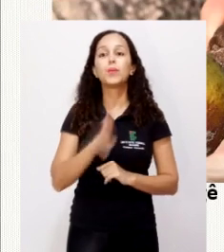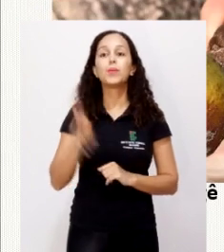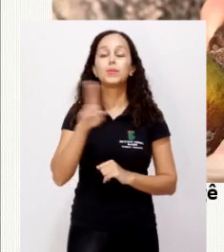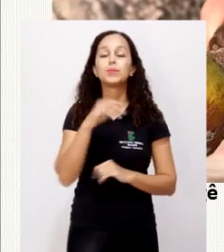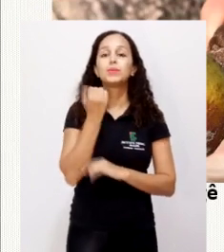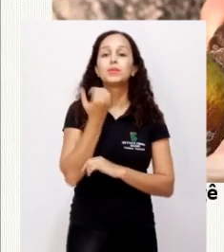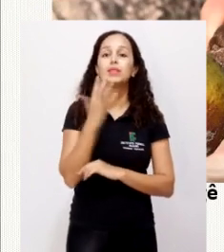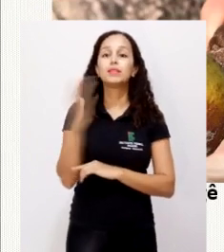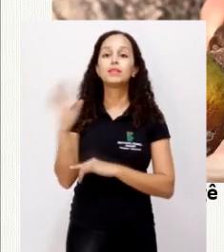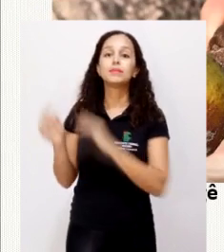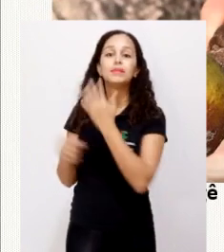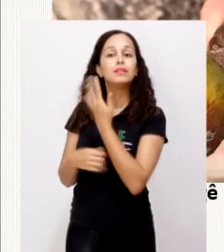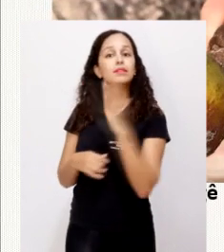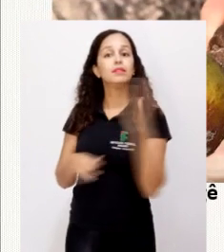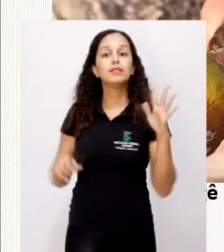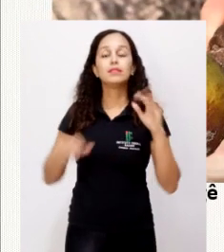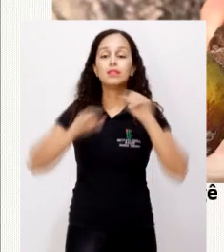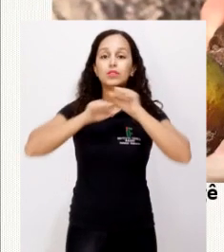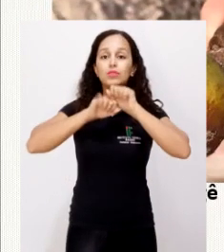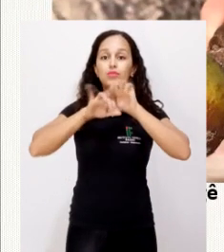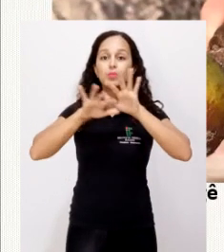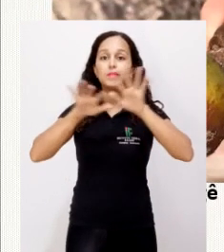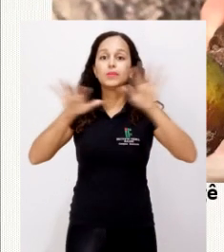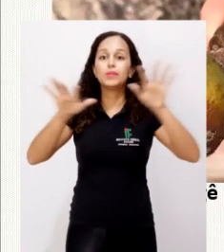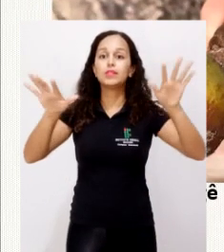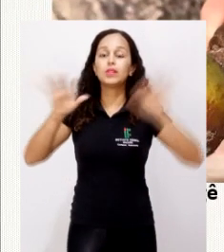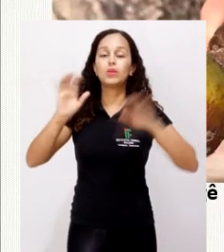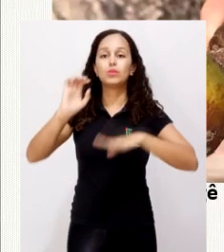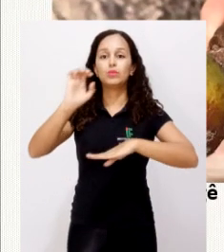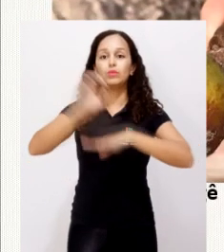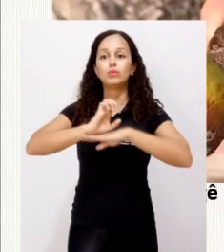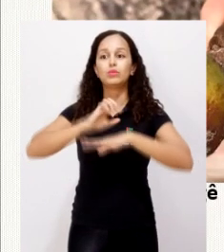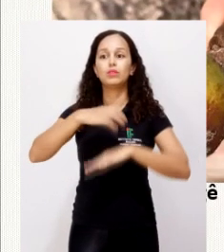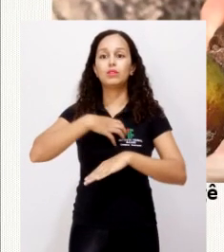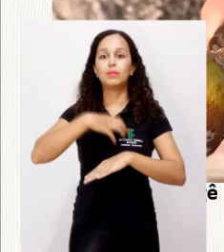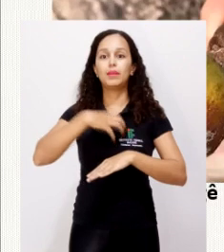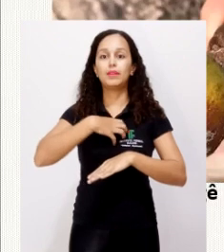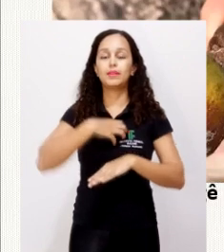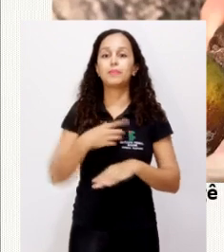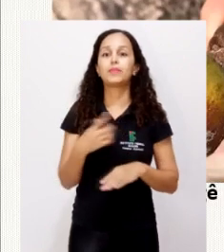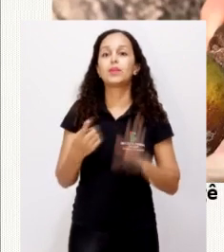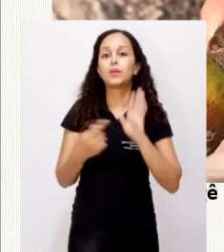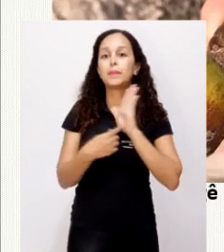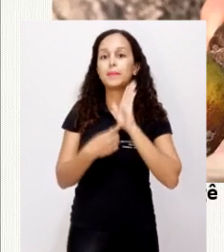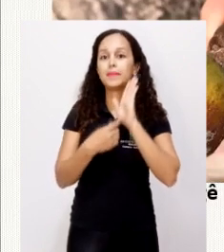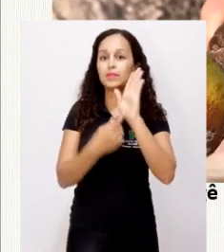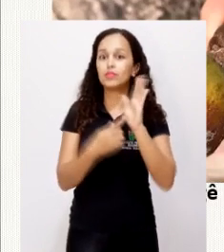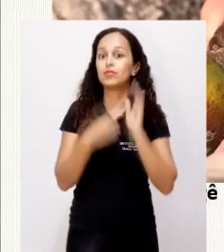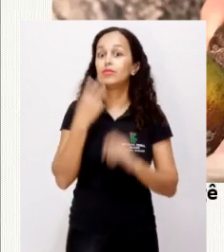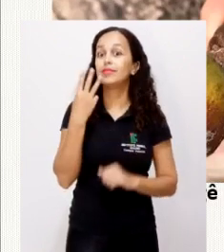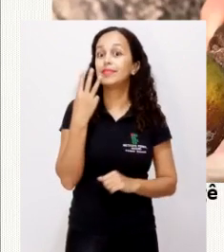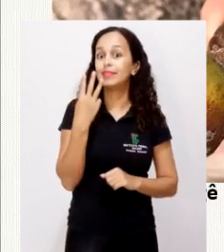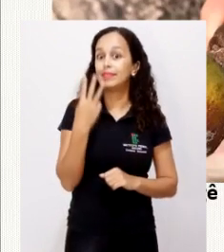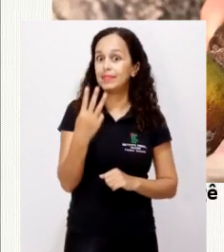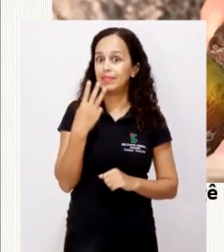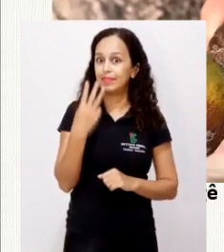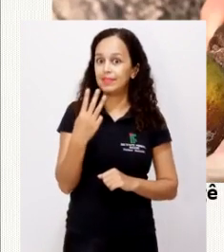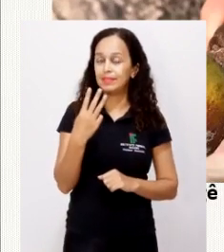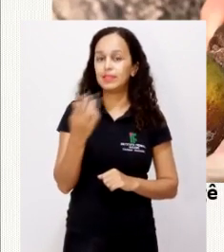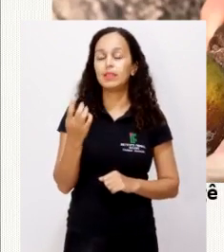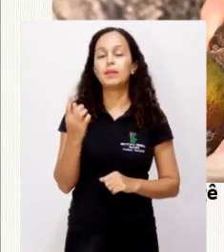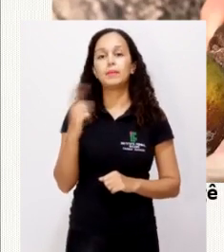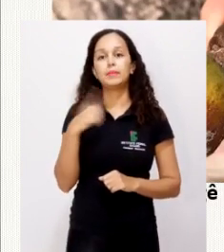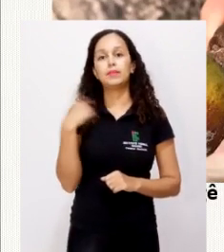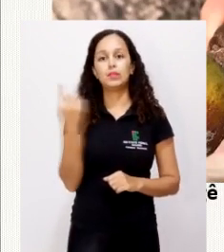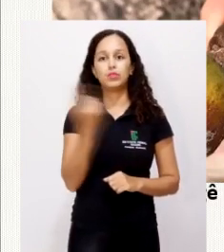uso das punks no estado da Bahia. Eu peguei 3 pontos de diferentes localidades, com diferentes climas e solos,